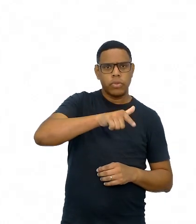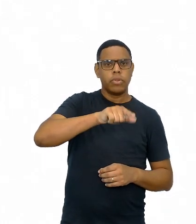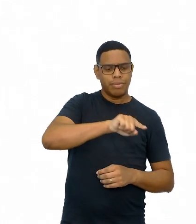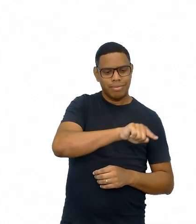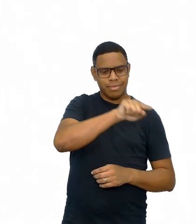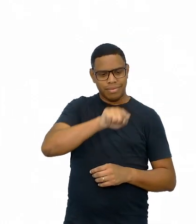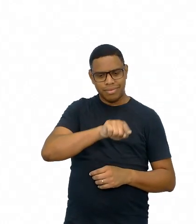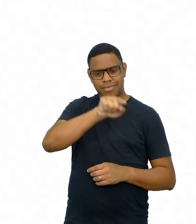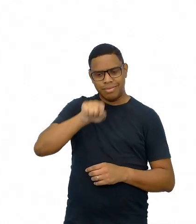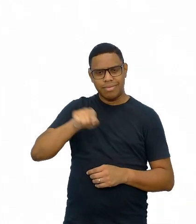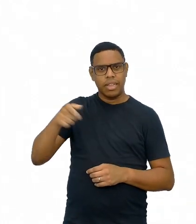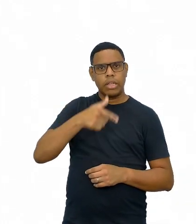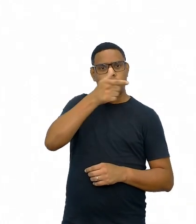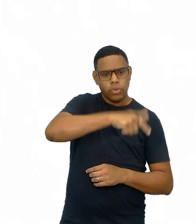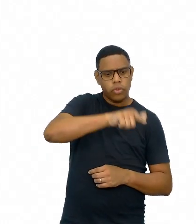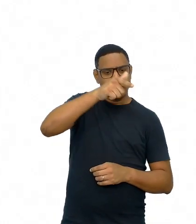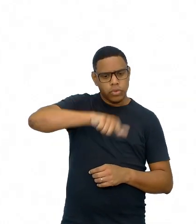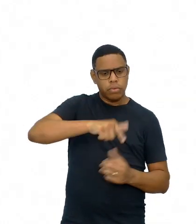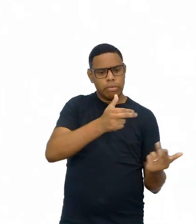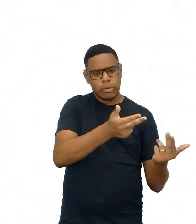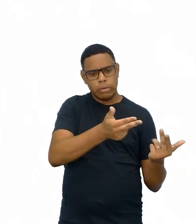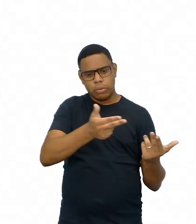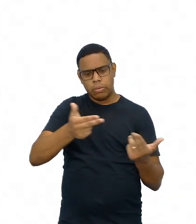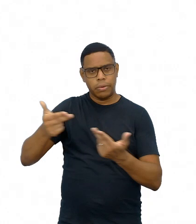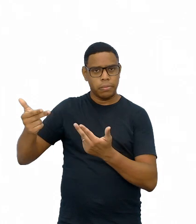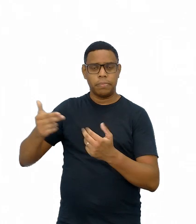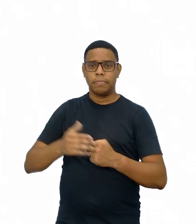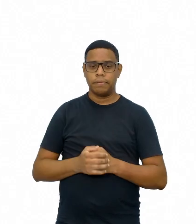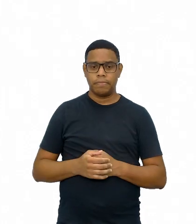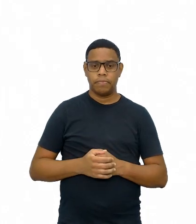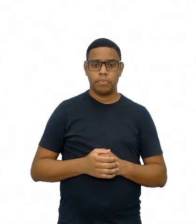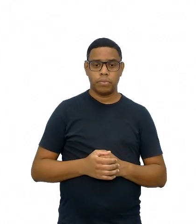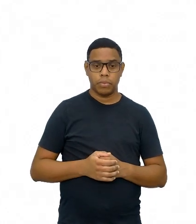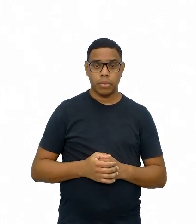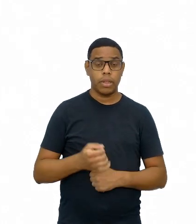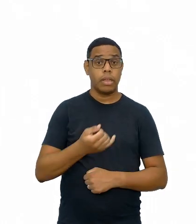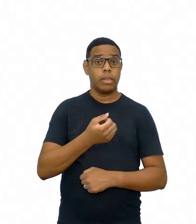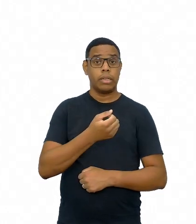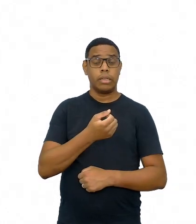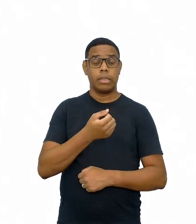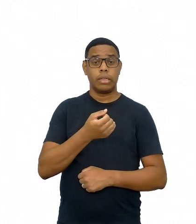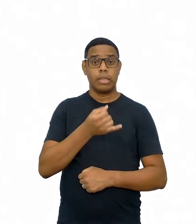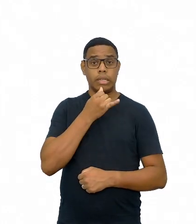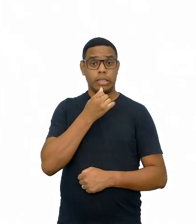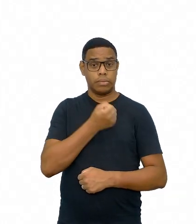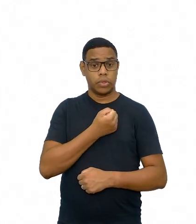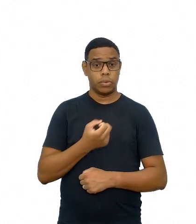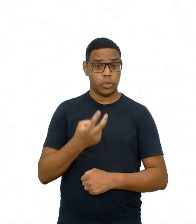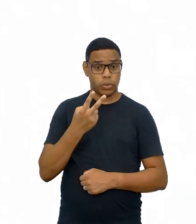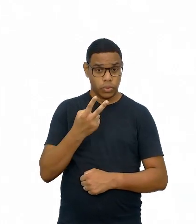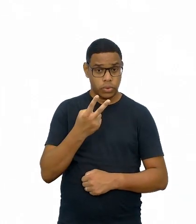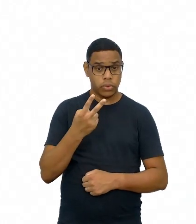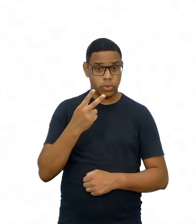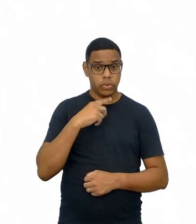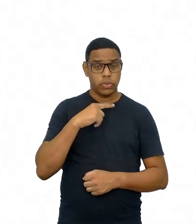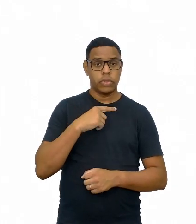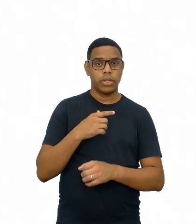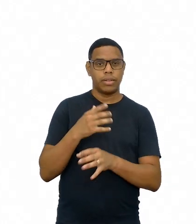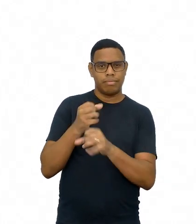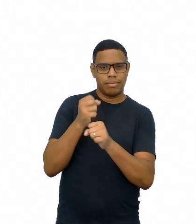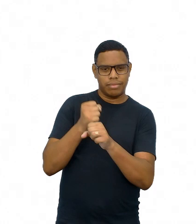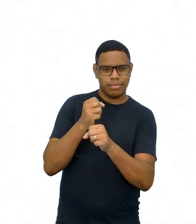dessas figuras aí, dessa representação. Já no exemplo 2, nós temos aqui uma operação,